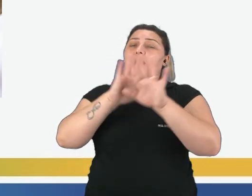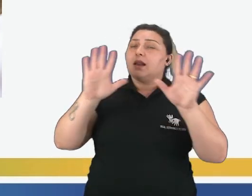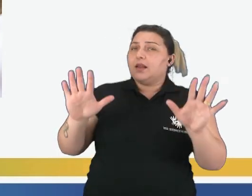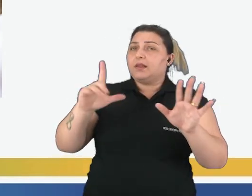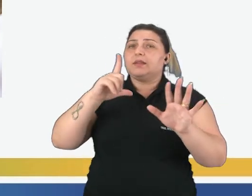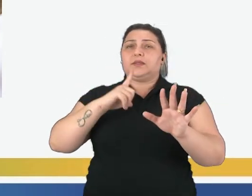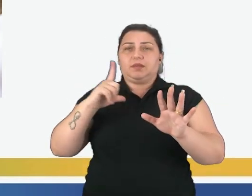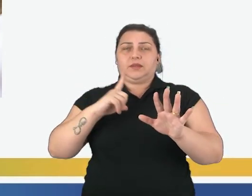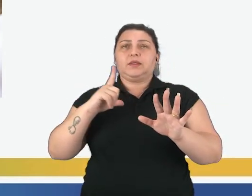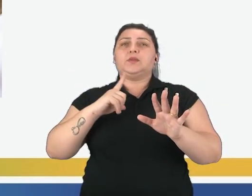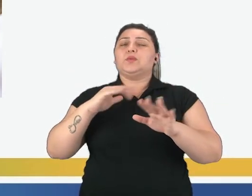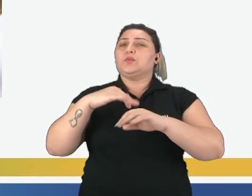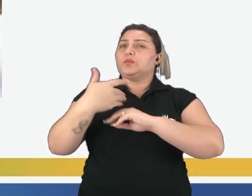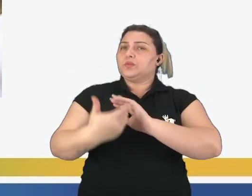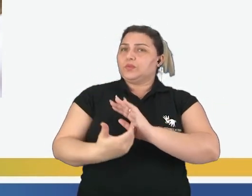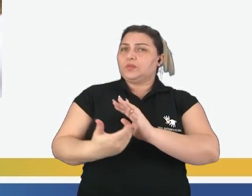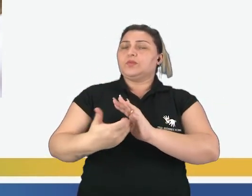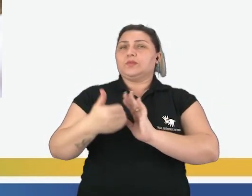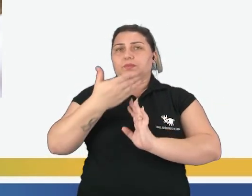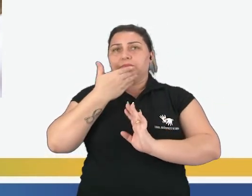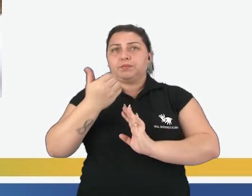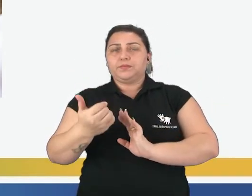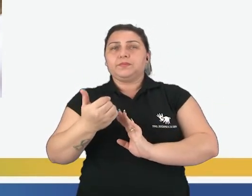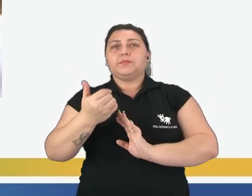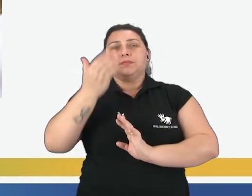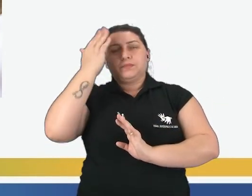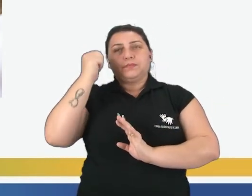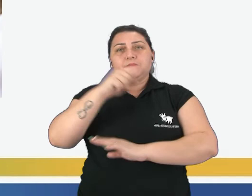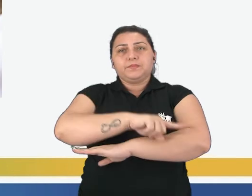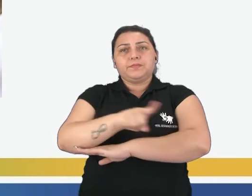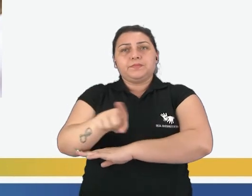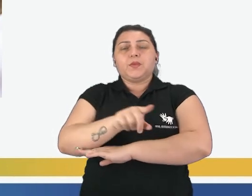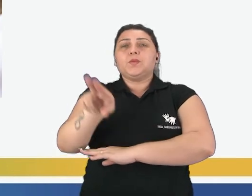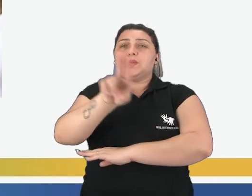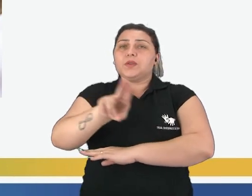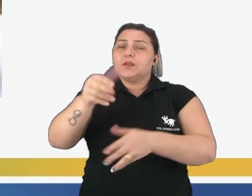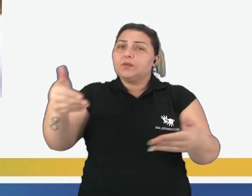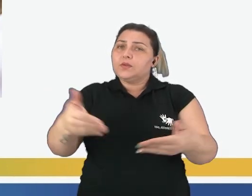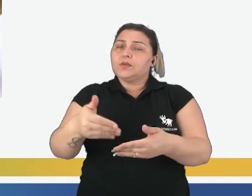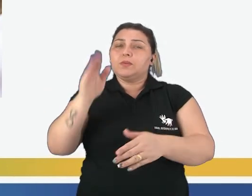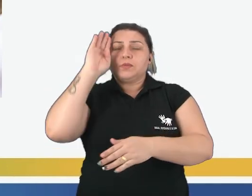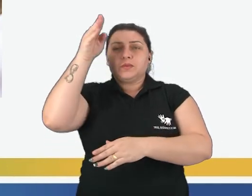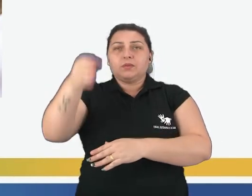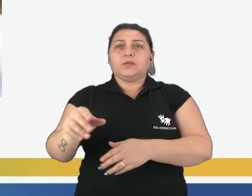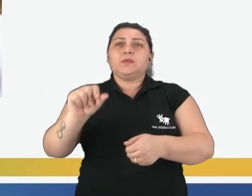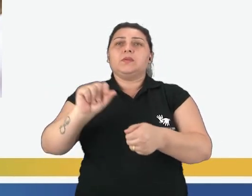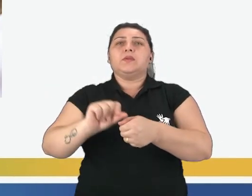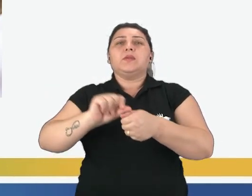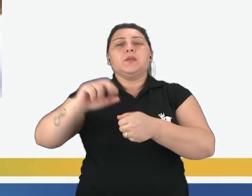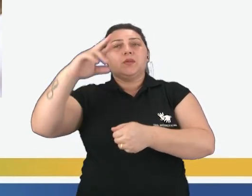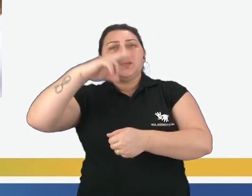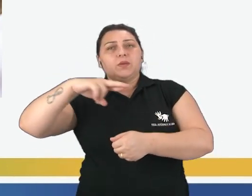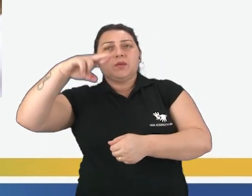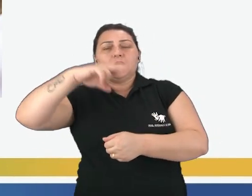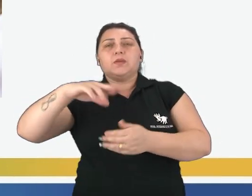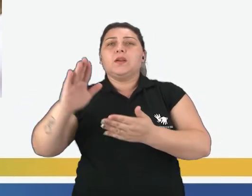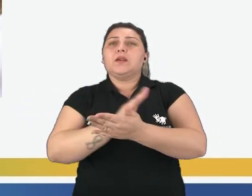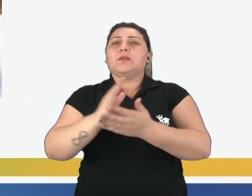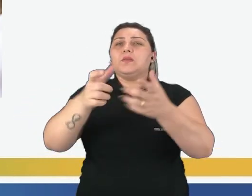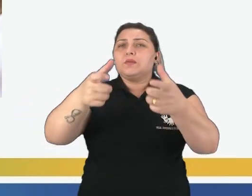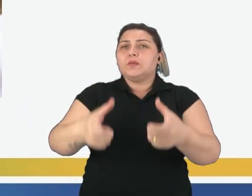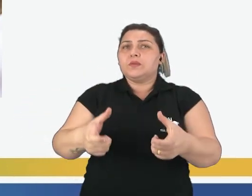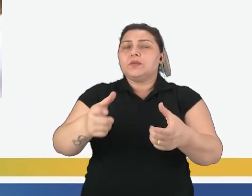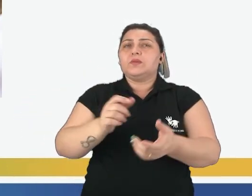um aparato, né? Fora isso, muito utilizado hoje, principalmente para fazer a fiscalização de alguns